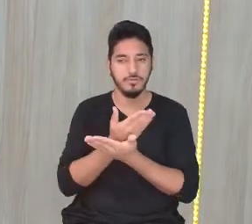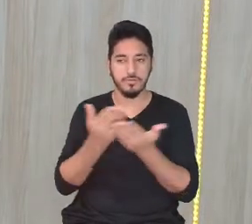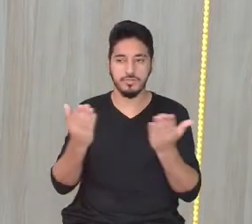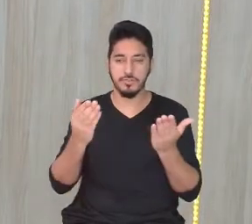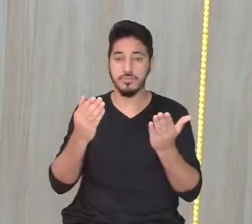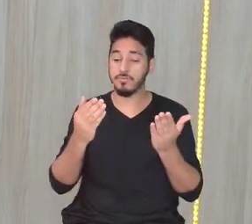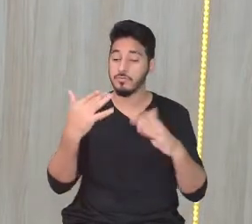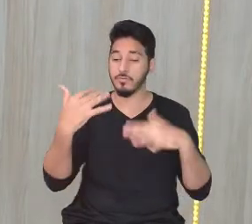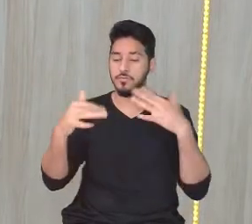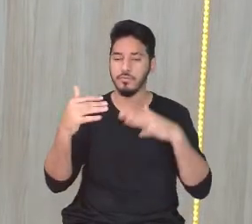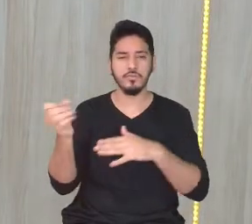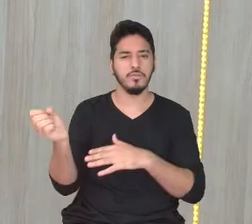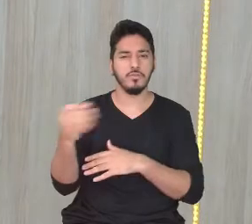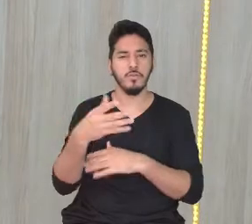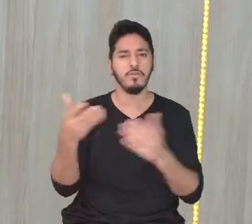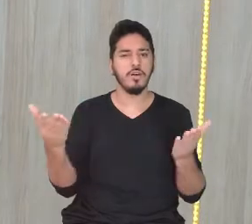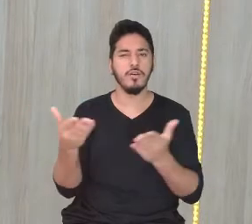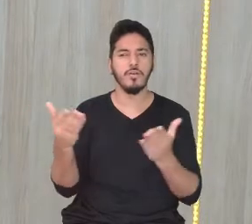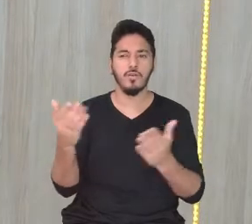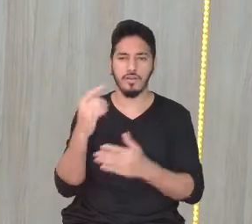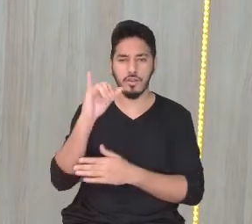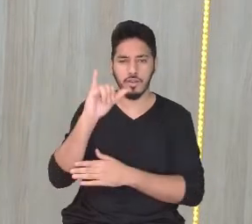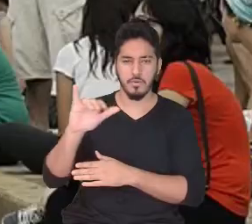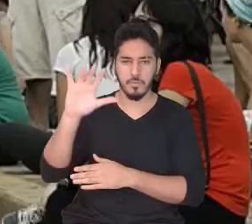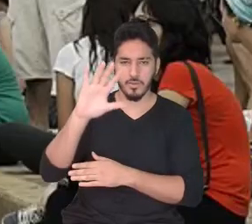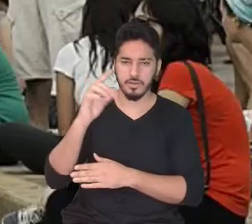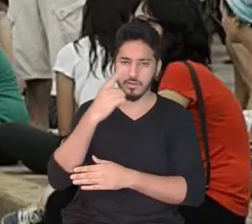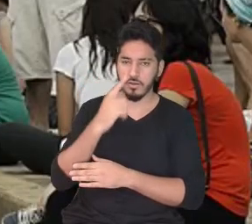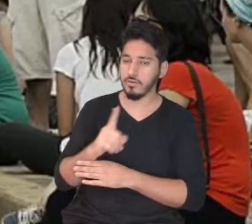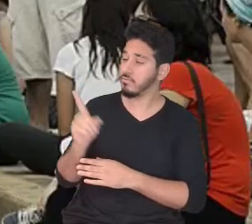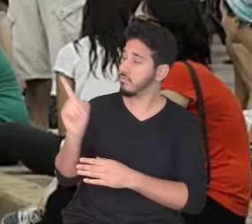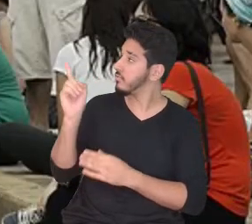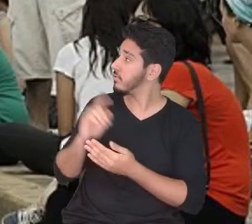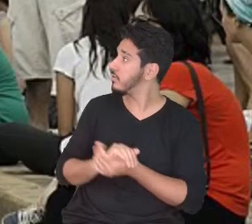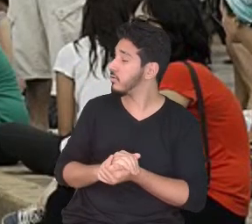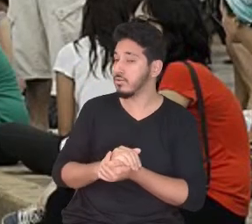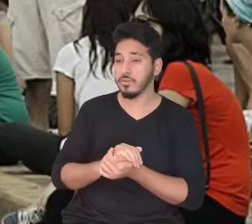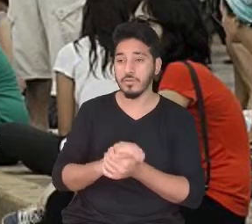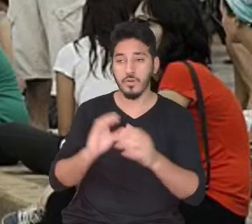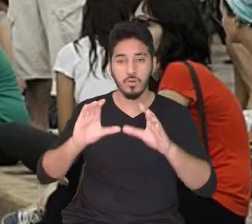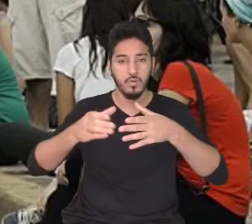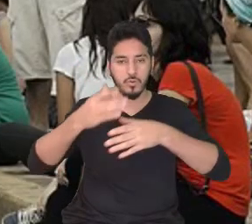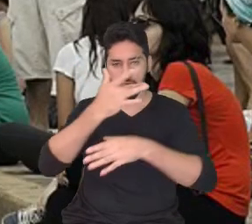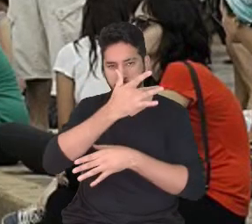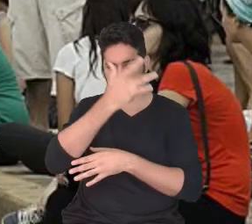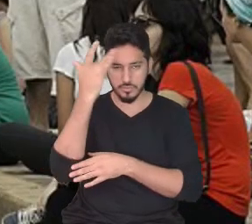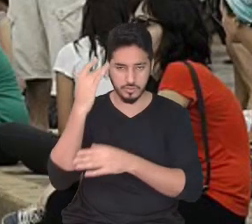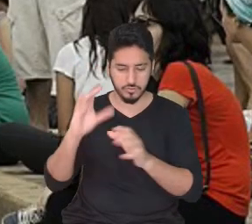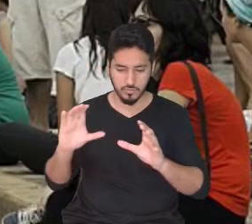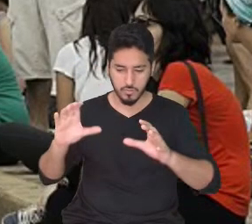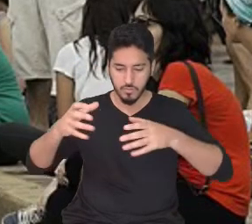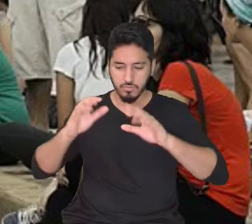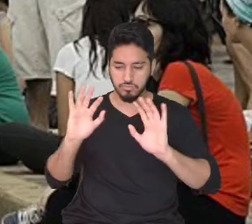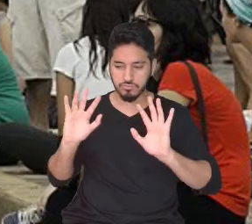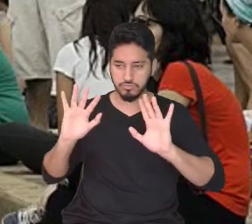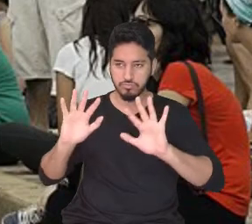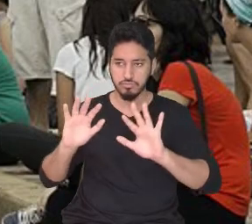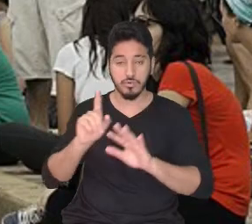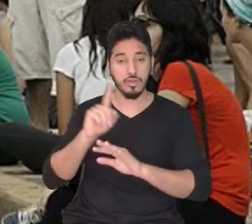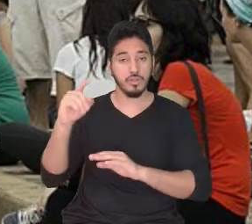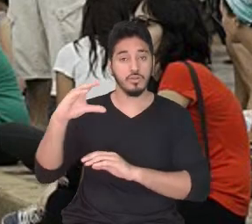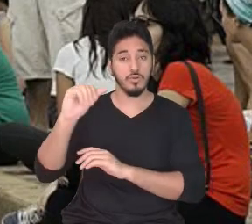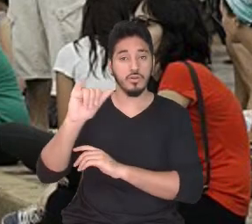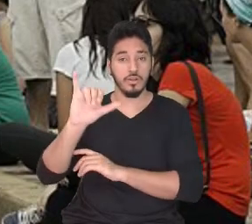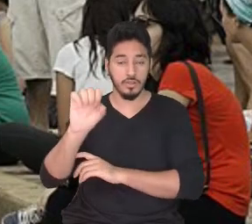com um movimento recente aqui na nossa cidade. Está aí a imagem de um grupo de pessoas, né? Que, aqui no Cais